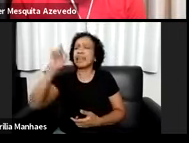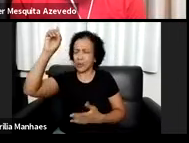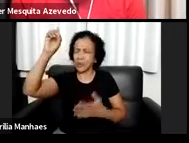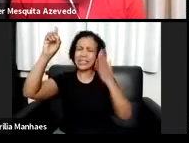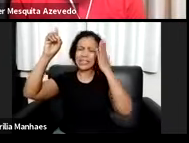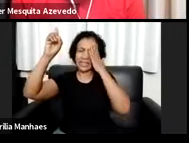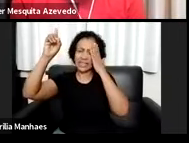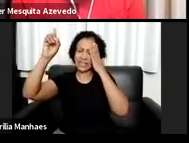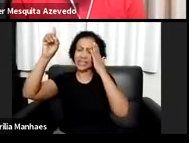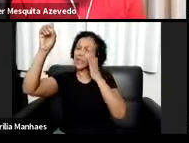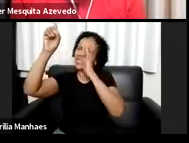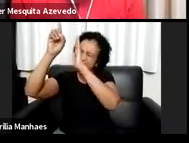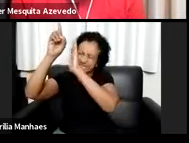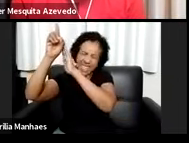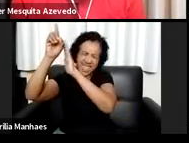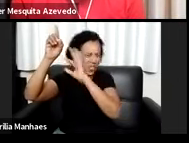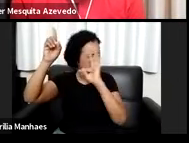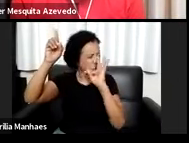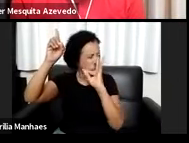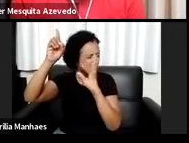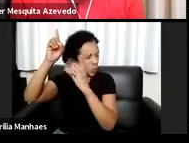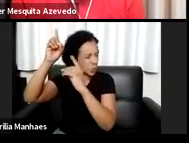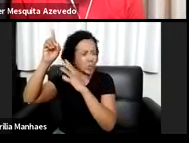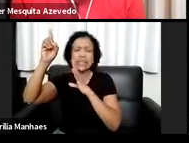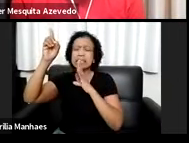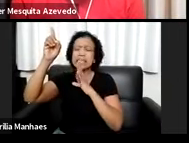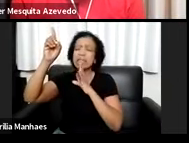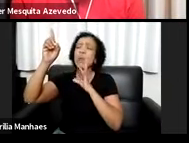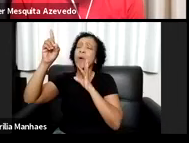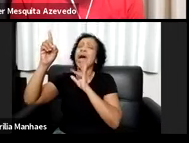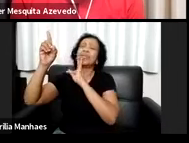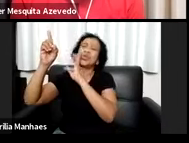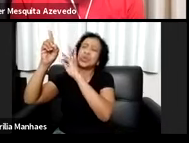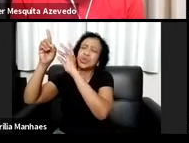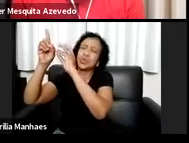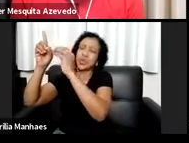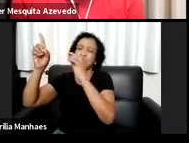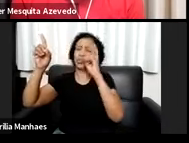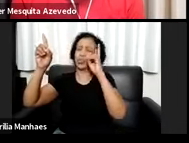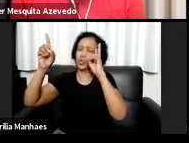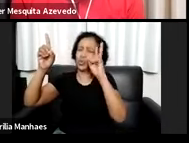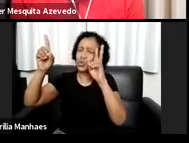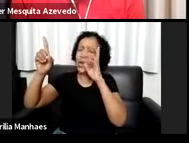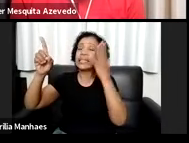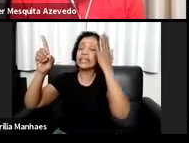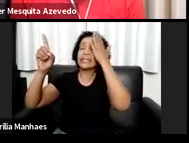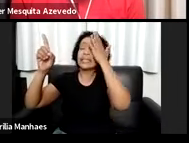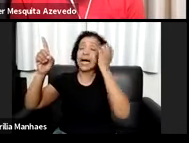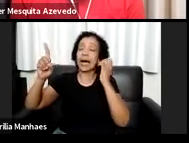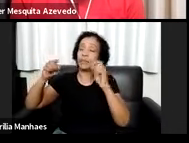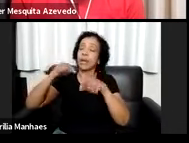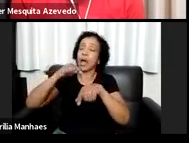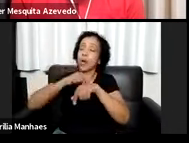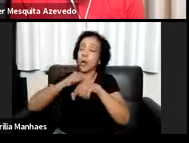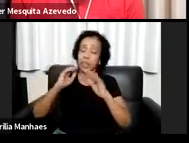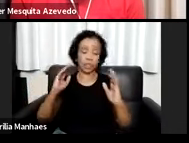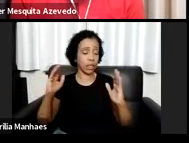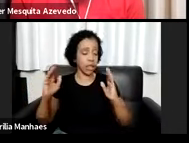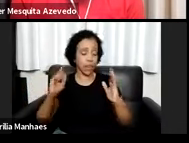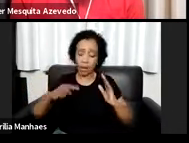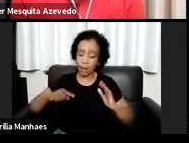que tu continuas no controle da história. E nós te pedimos, Senhor, que este tempo seja um tempo de avanço do